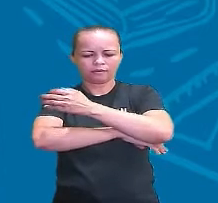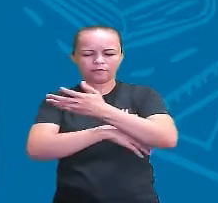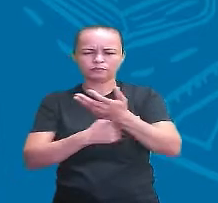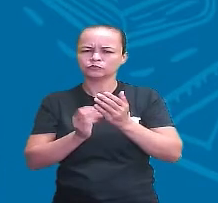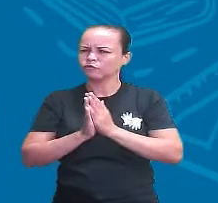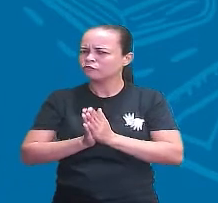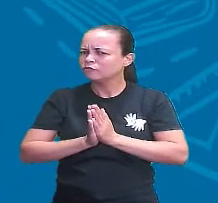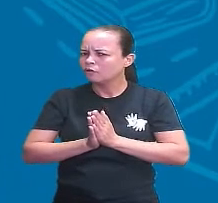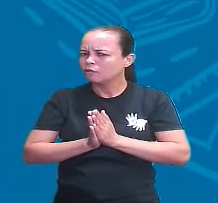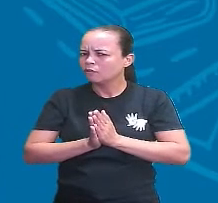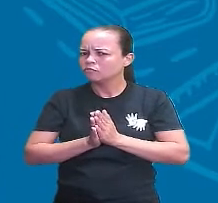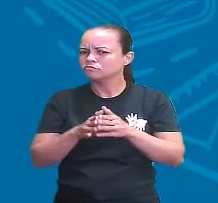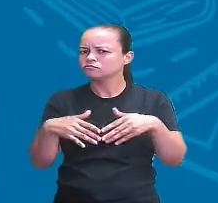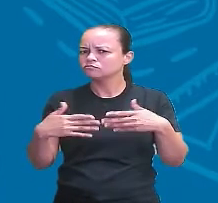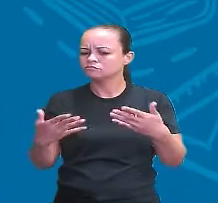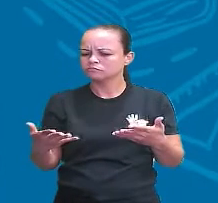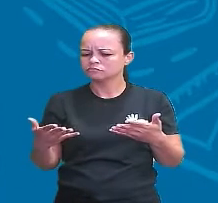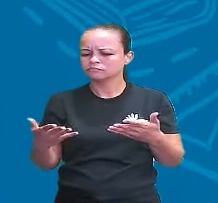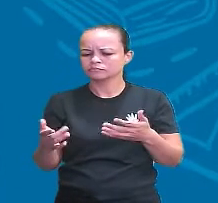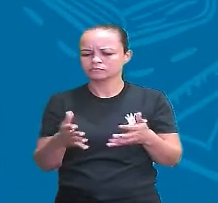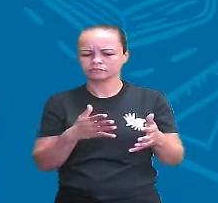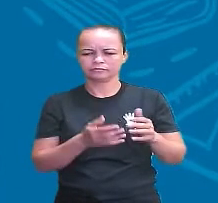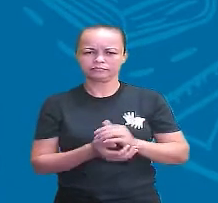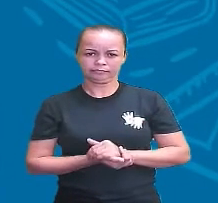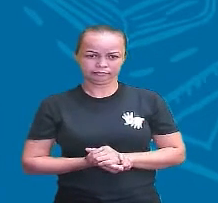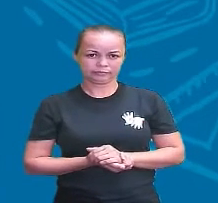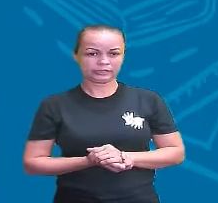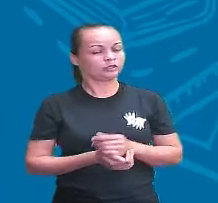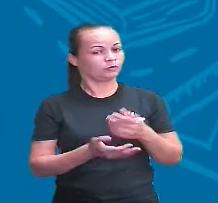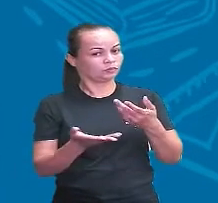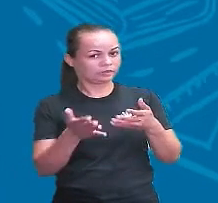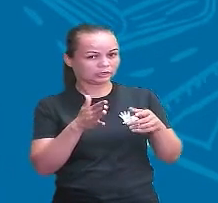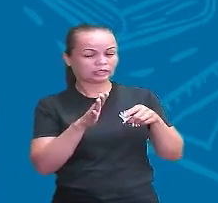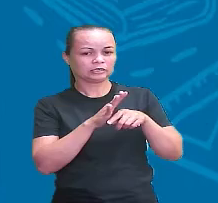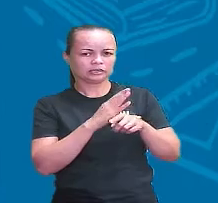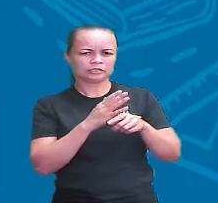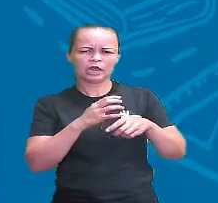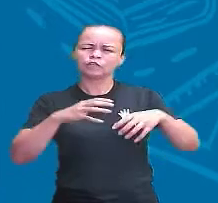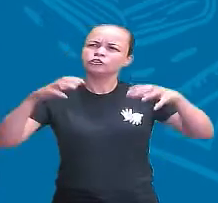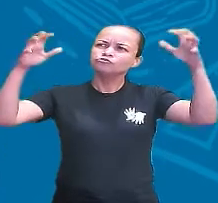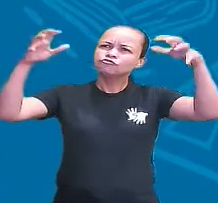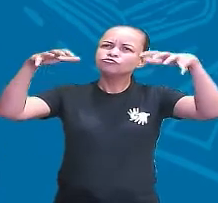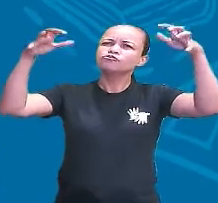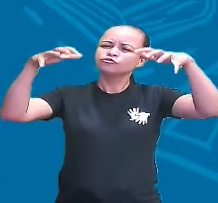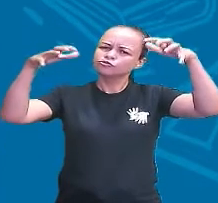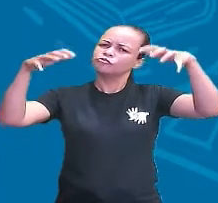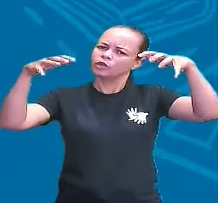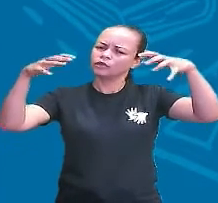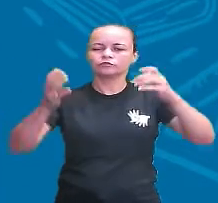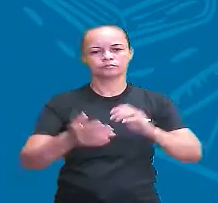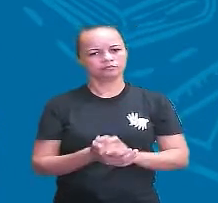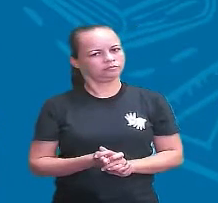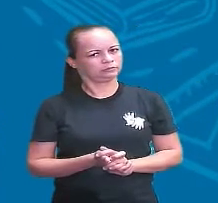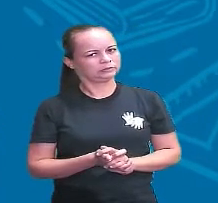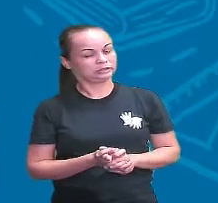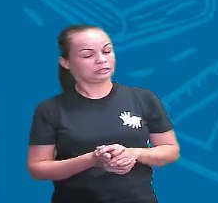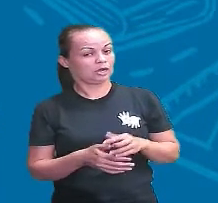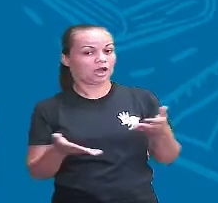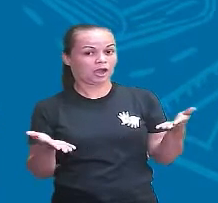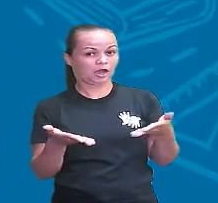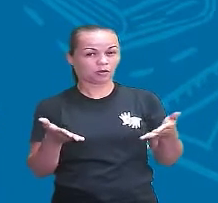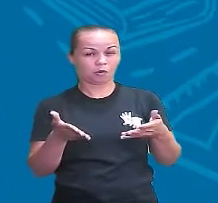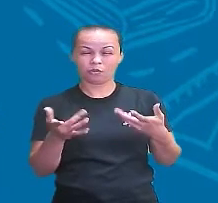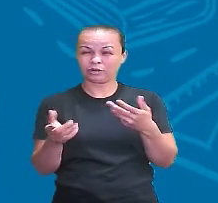please? Perguntinha, gente. Está chovendo? Então, eu afirmei, agora eu venho com a probabilidade aí,